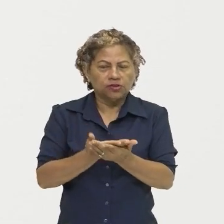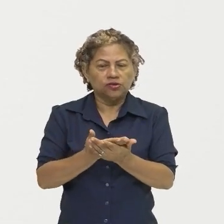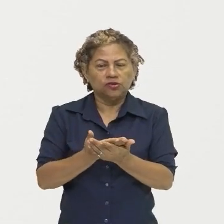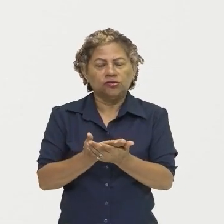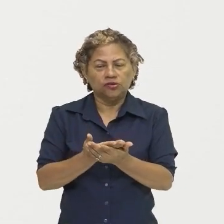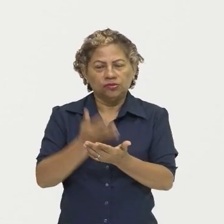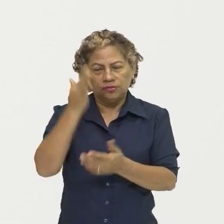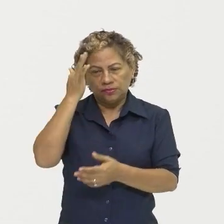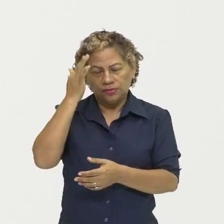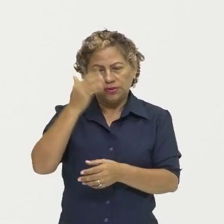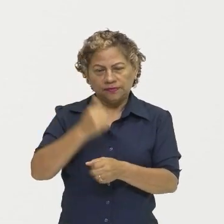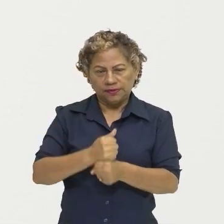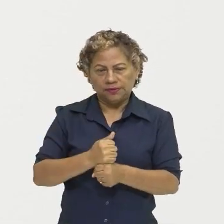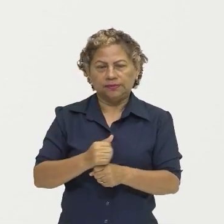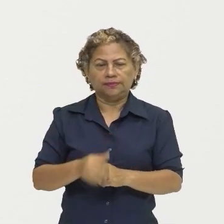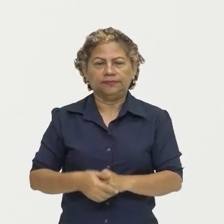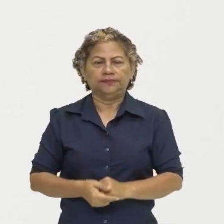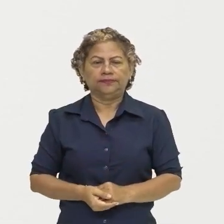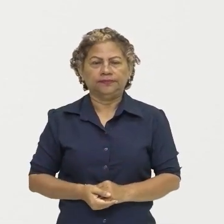pela física.